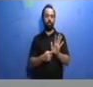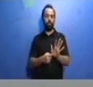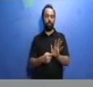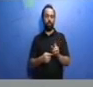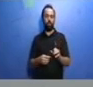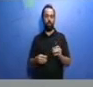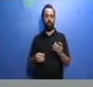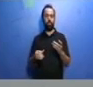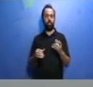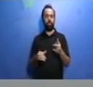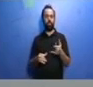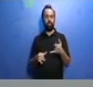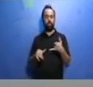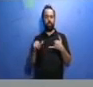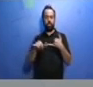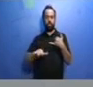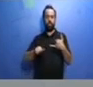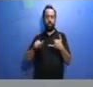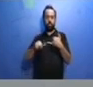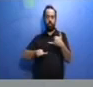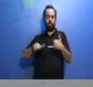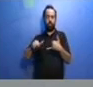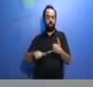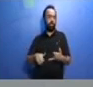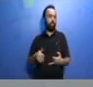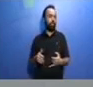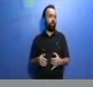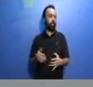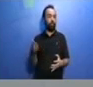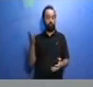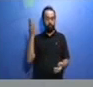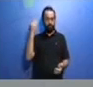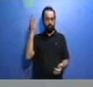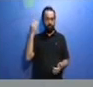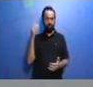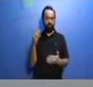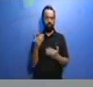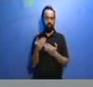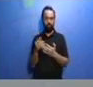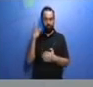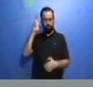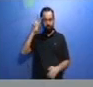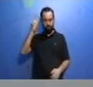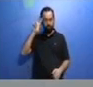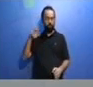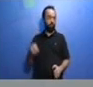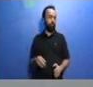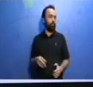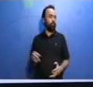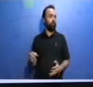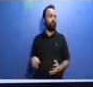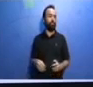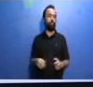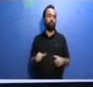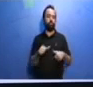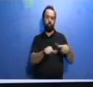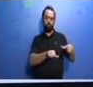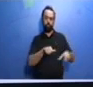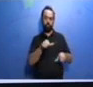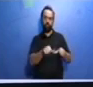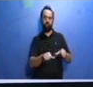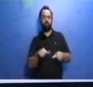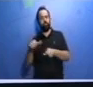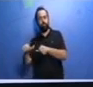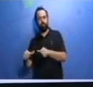reação química. Vamos recordar a nossa aula anterior. Na nossa aula anterior nós falamos sobre as